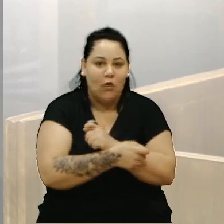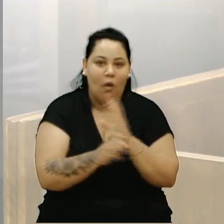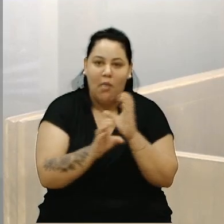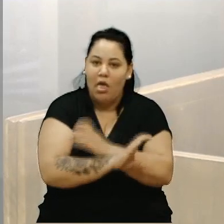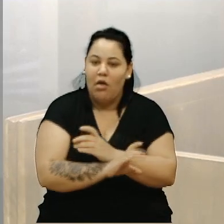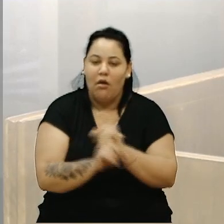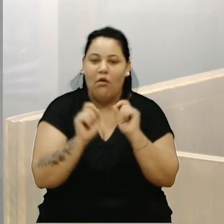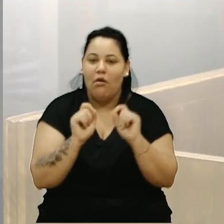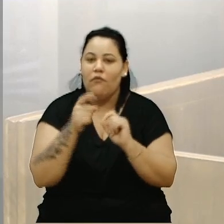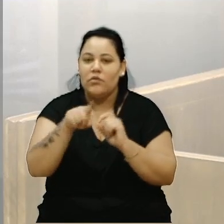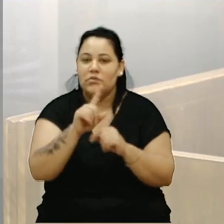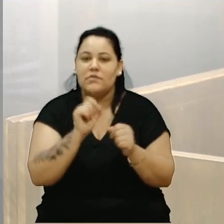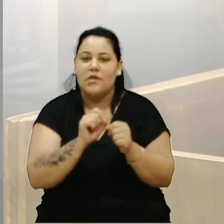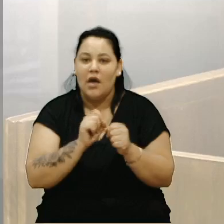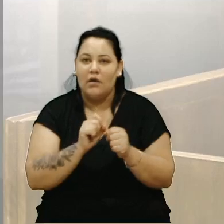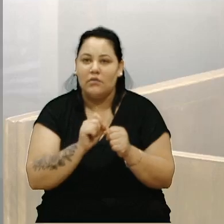fizeram?